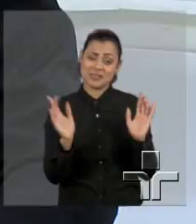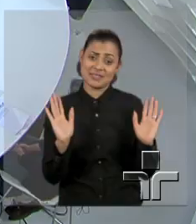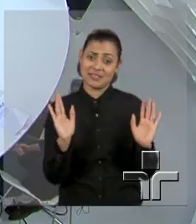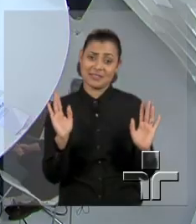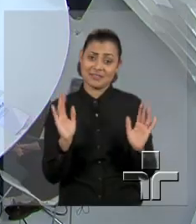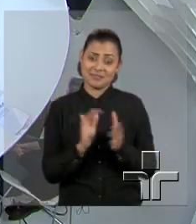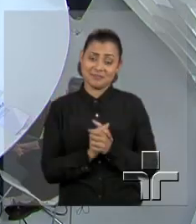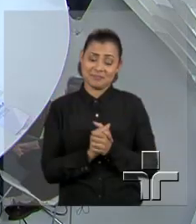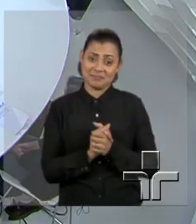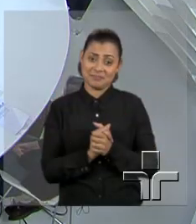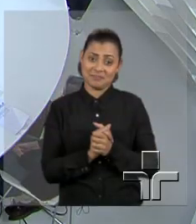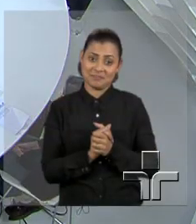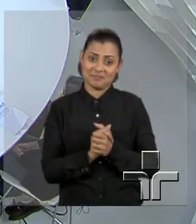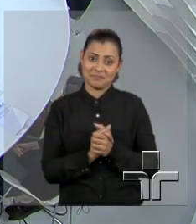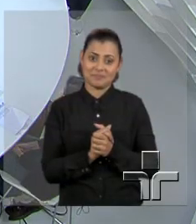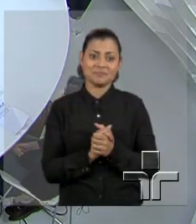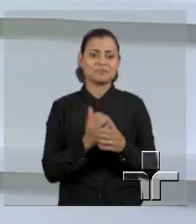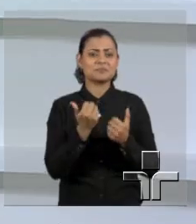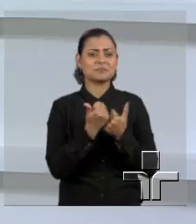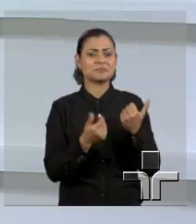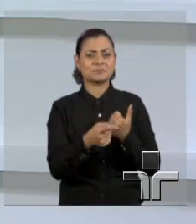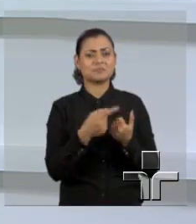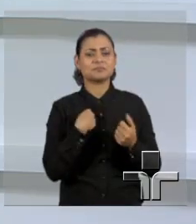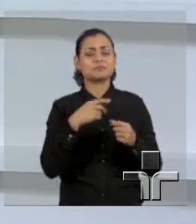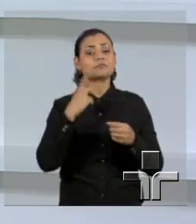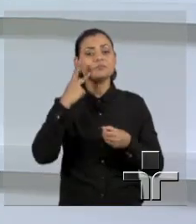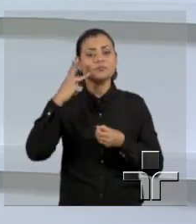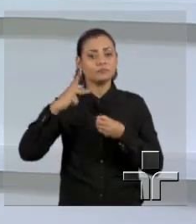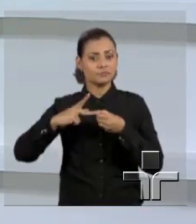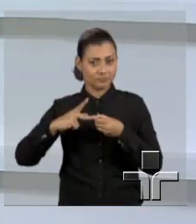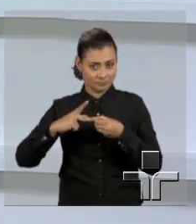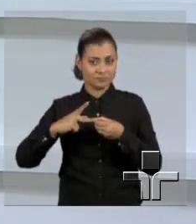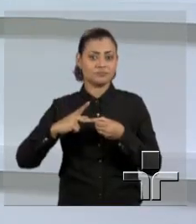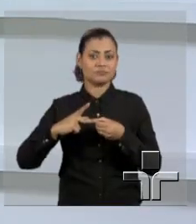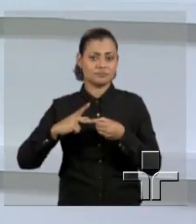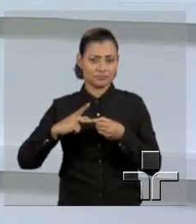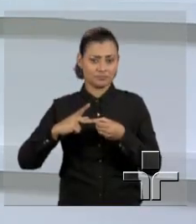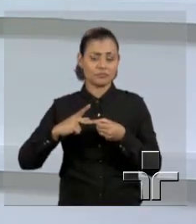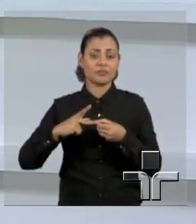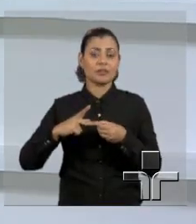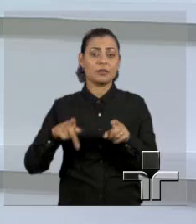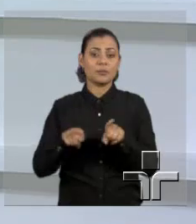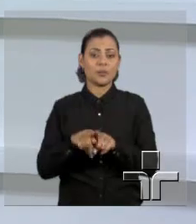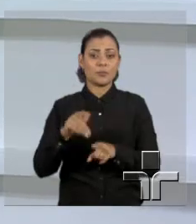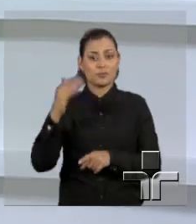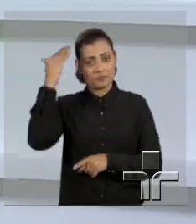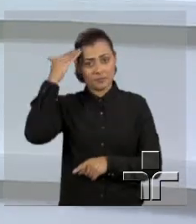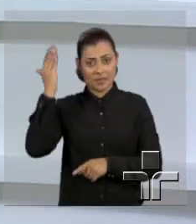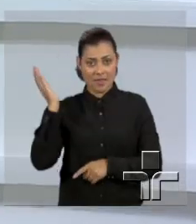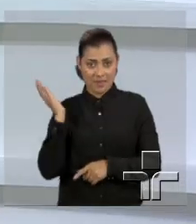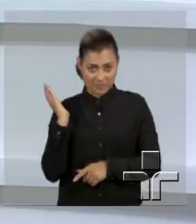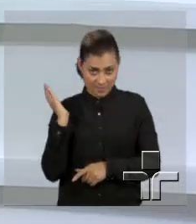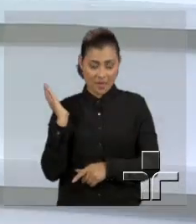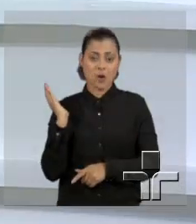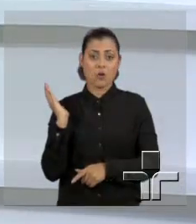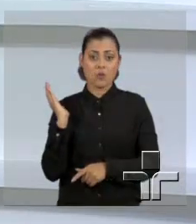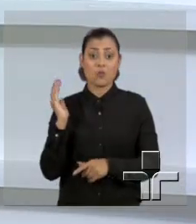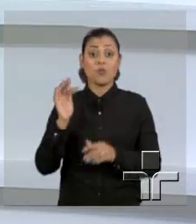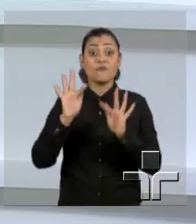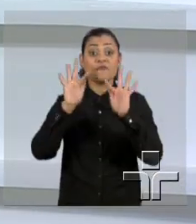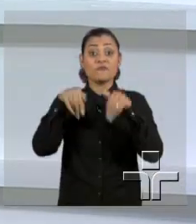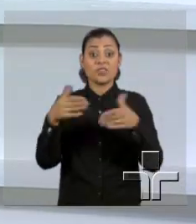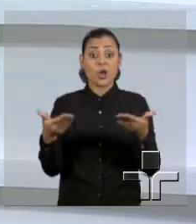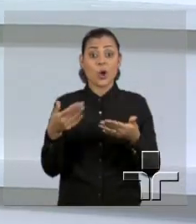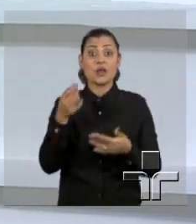Ministro, sobre o próximo Procurador-Geral da República, o mandato da doutora Raquel Dodge finaliza agora em